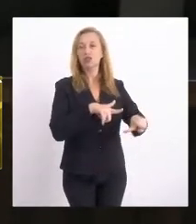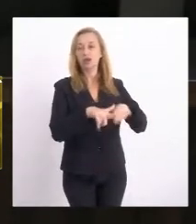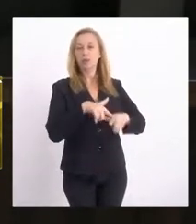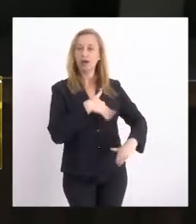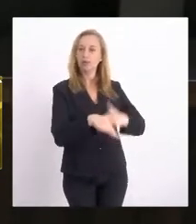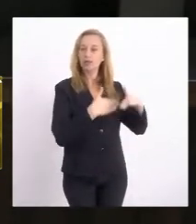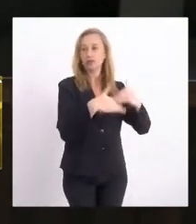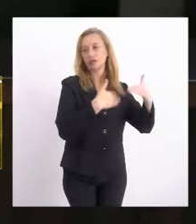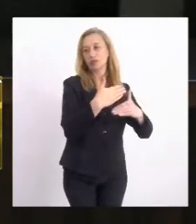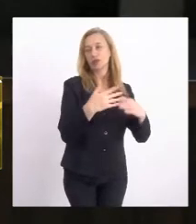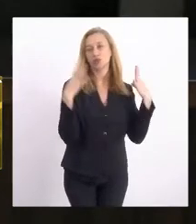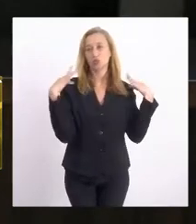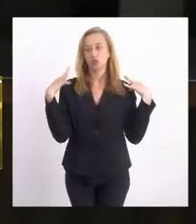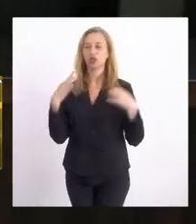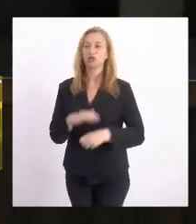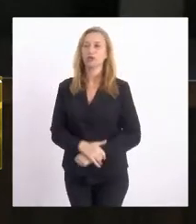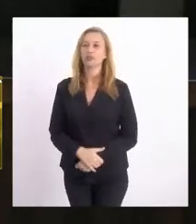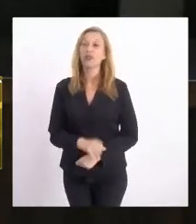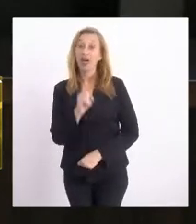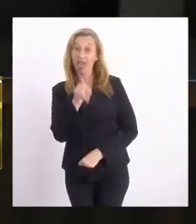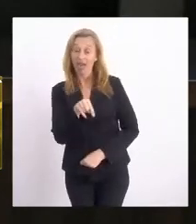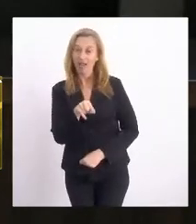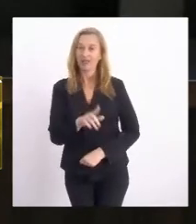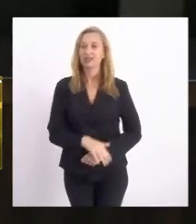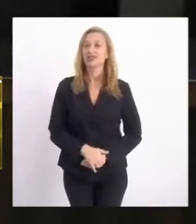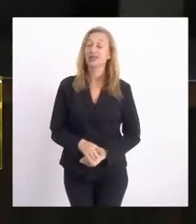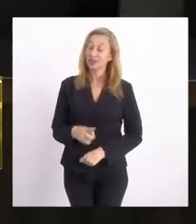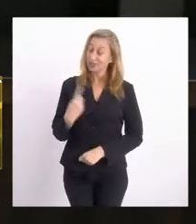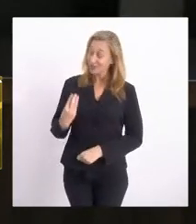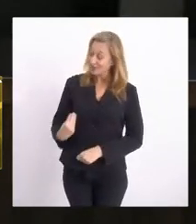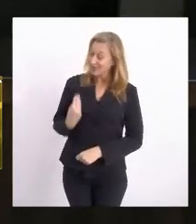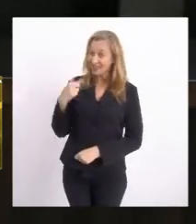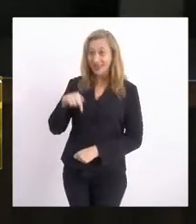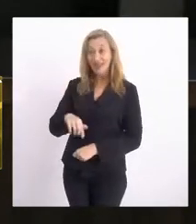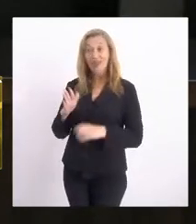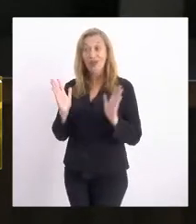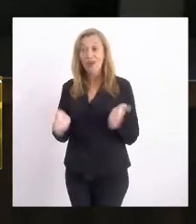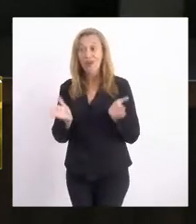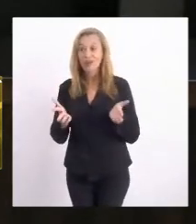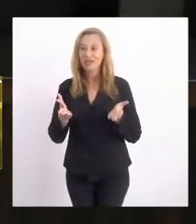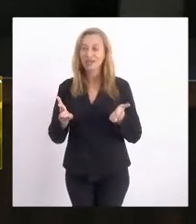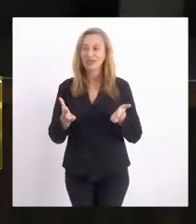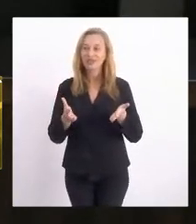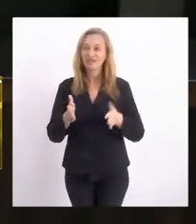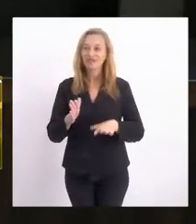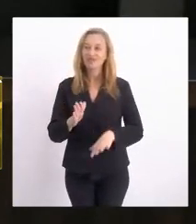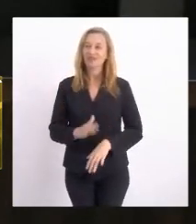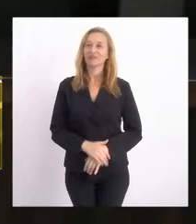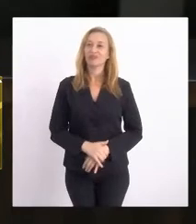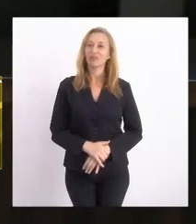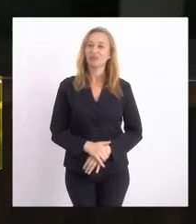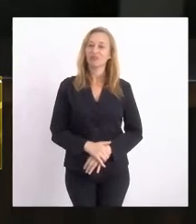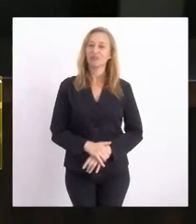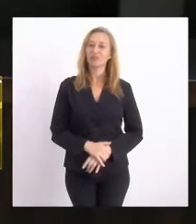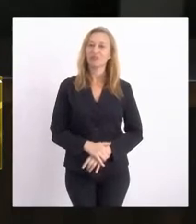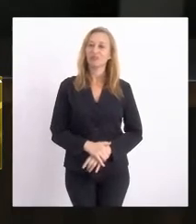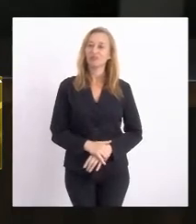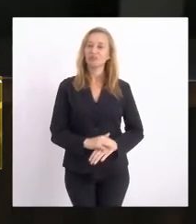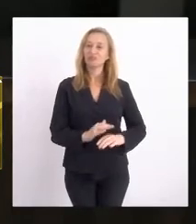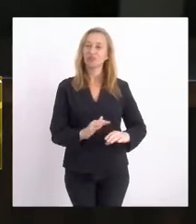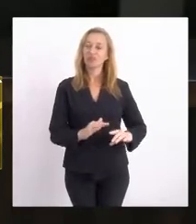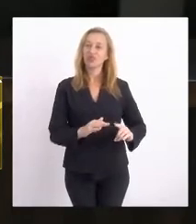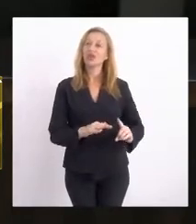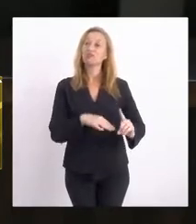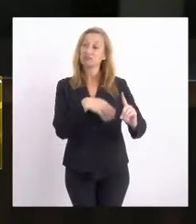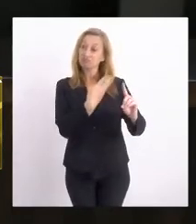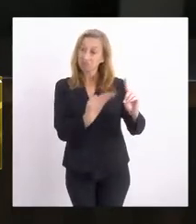desenvolvimento do Turismo é que estamos aqui hoje para entregar a mais alta honraria concedida